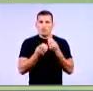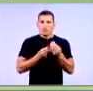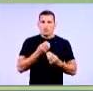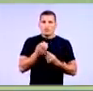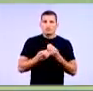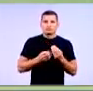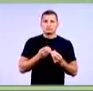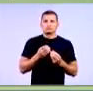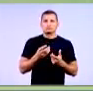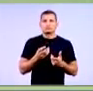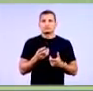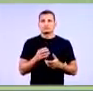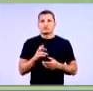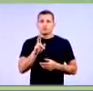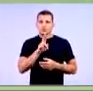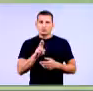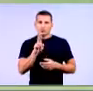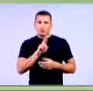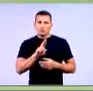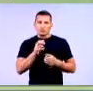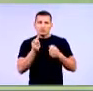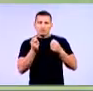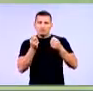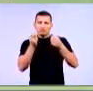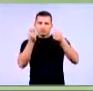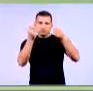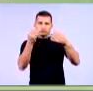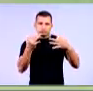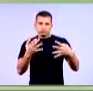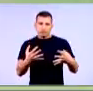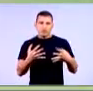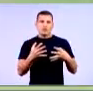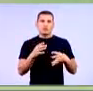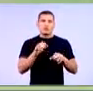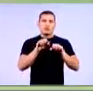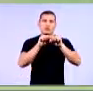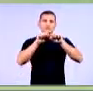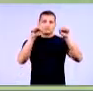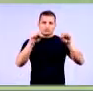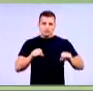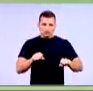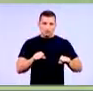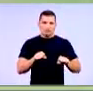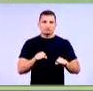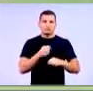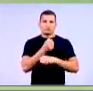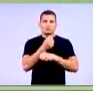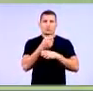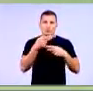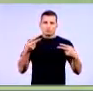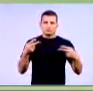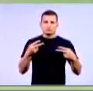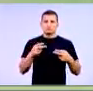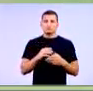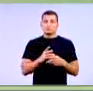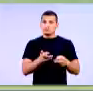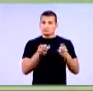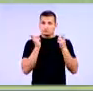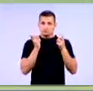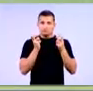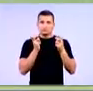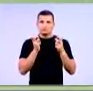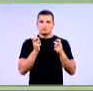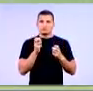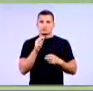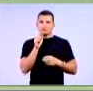usada para descrever as funcionalidades do sistema a ser construído. Então percebam, gente, que